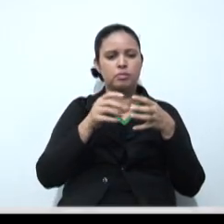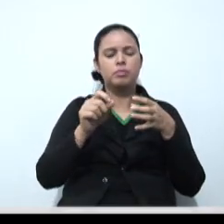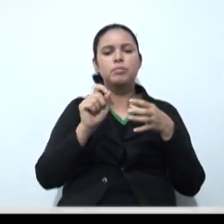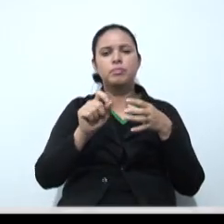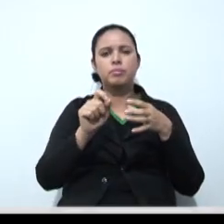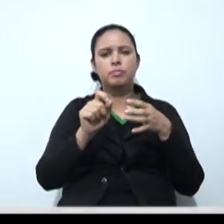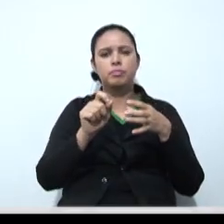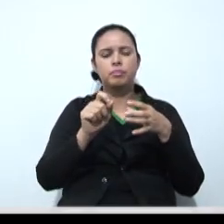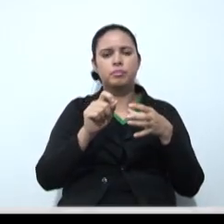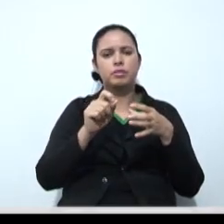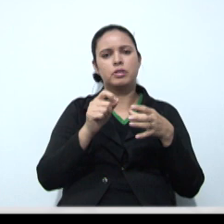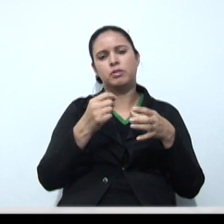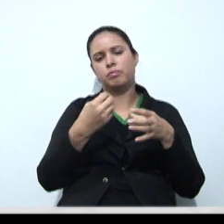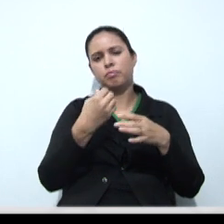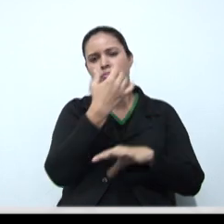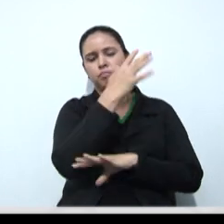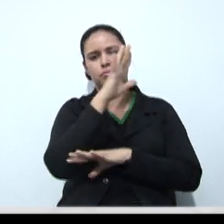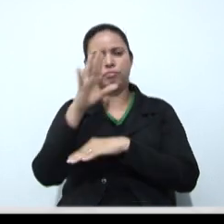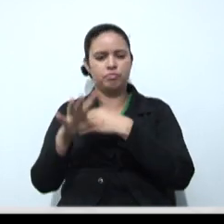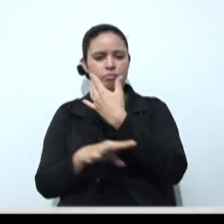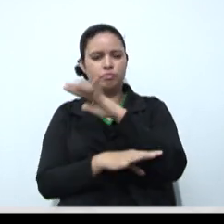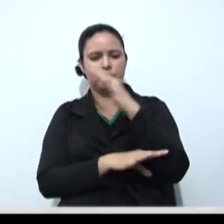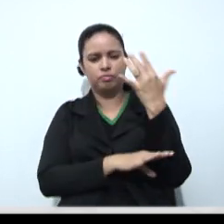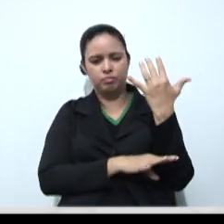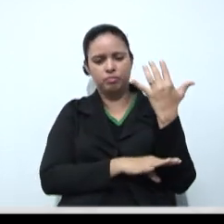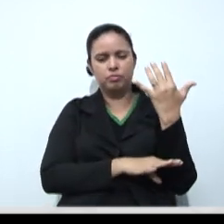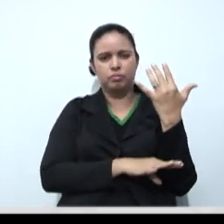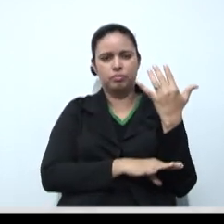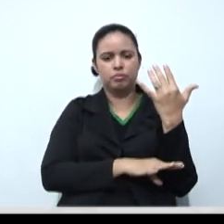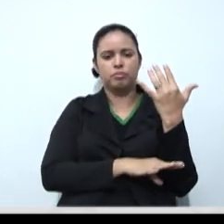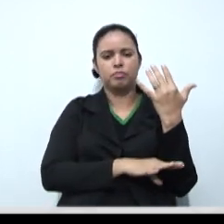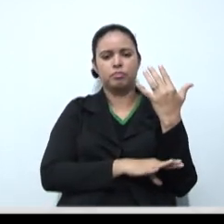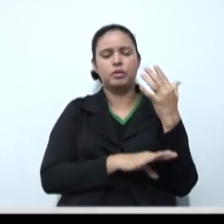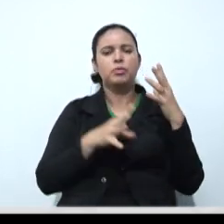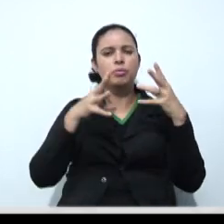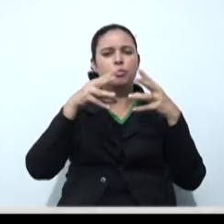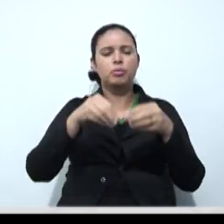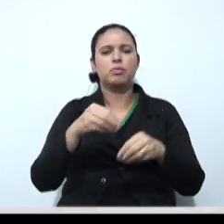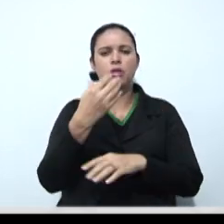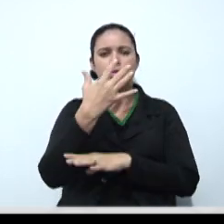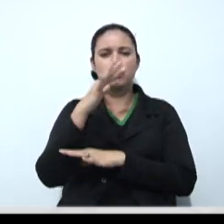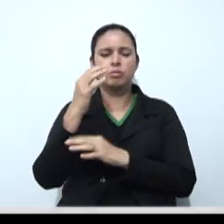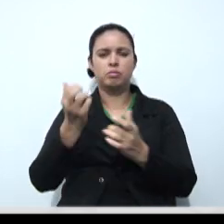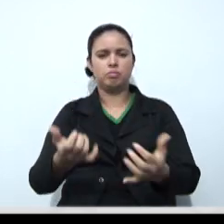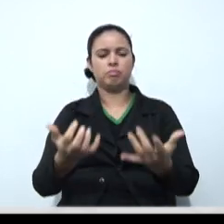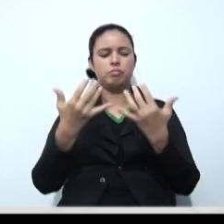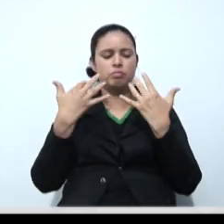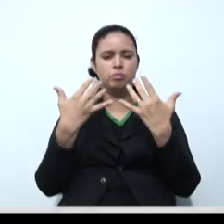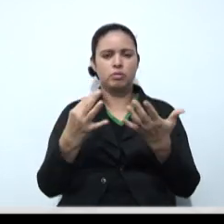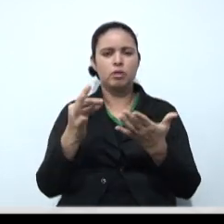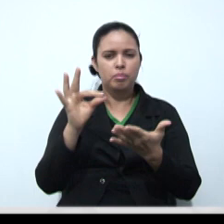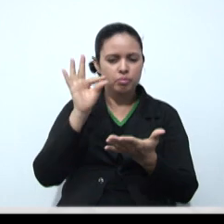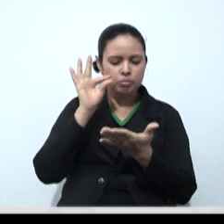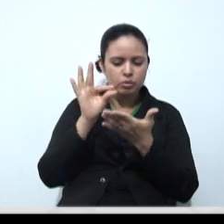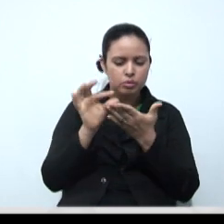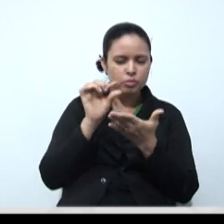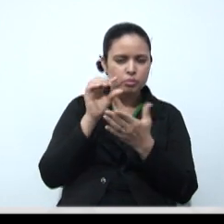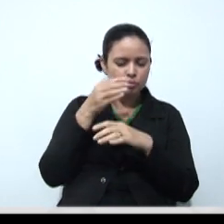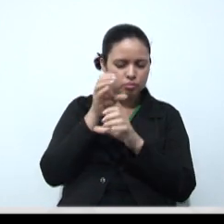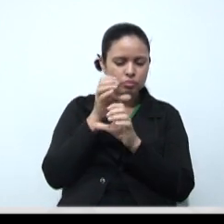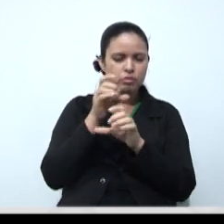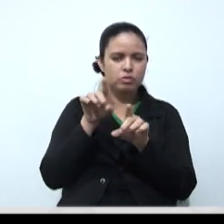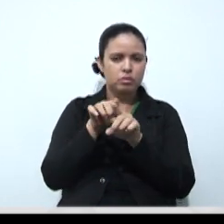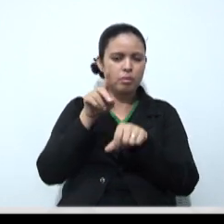funcionam como um sistema natural. Isso é o meio ambiente, tá? E inclui toda a vegetação, os animais, micro-organismos, o solo, as